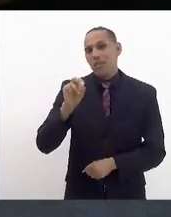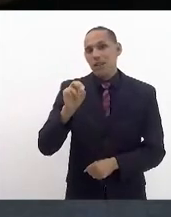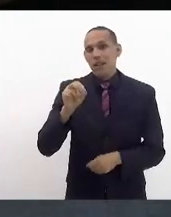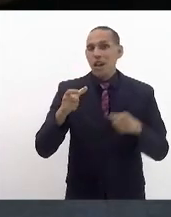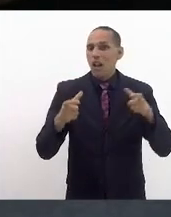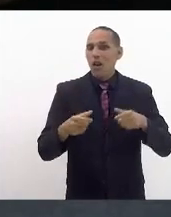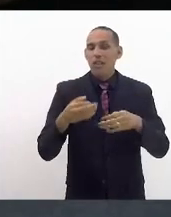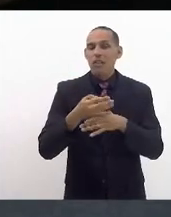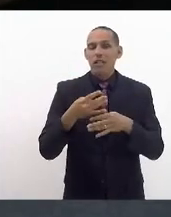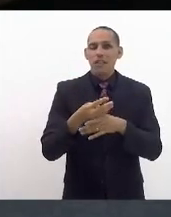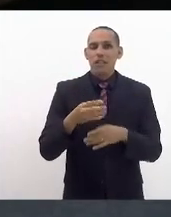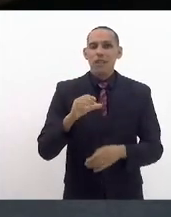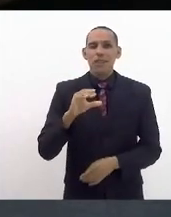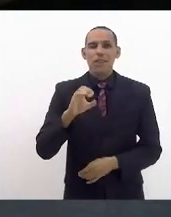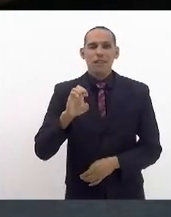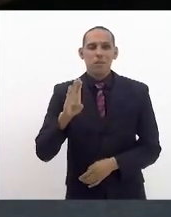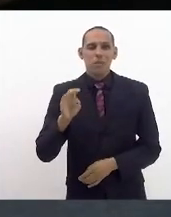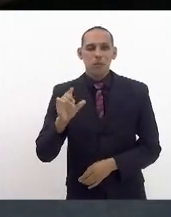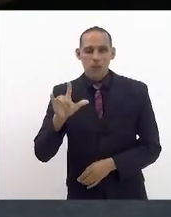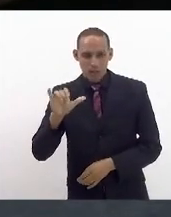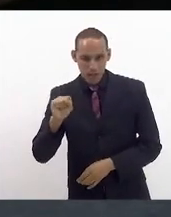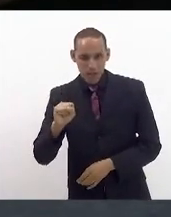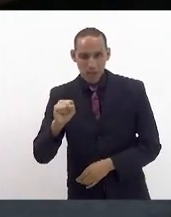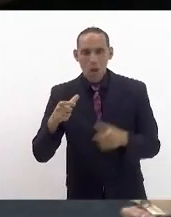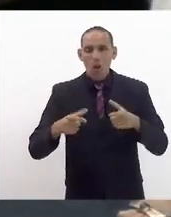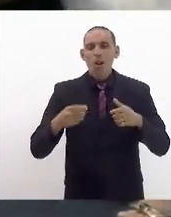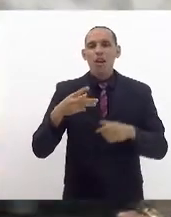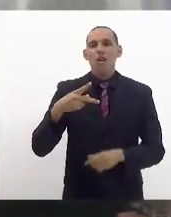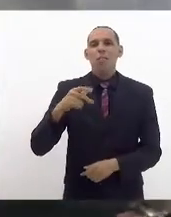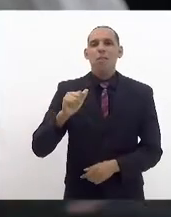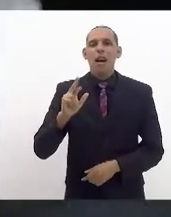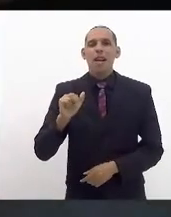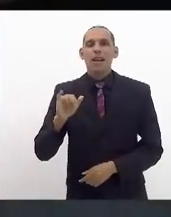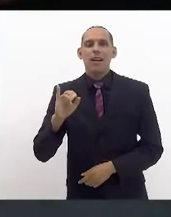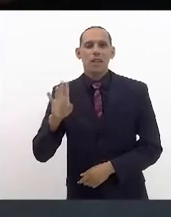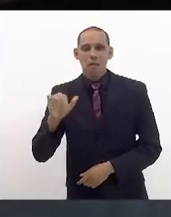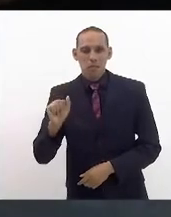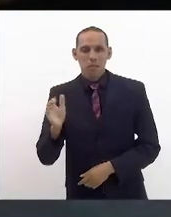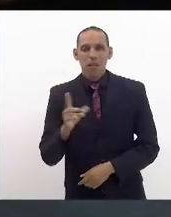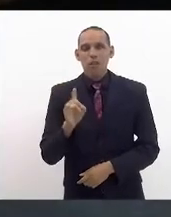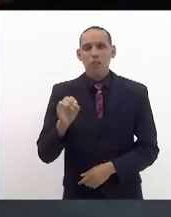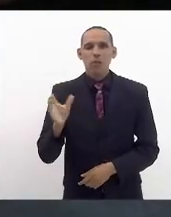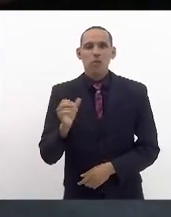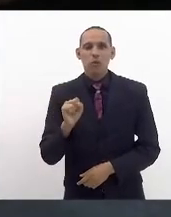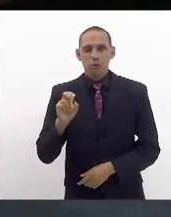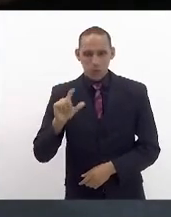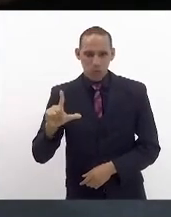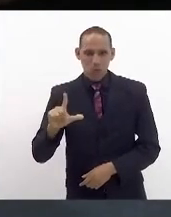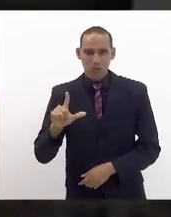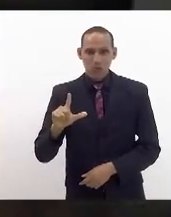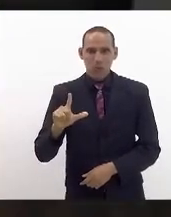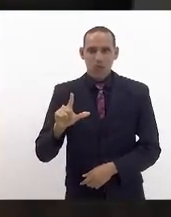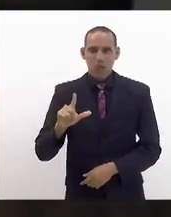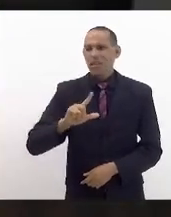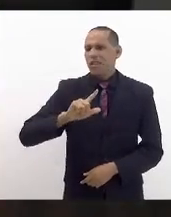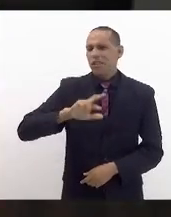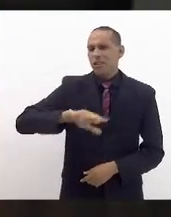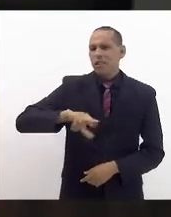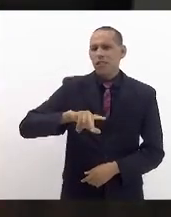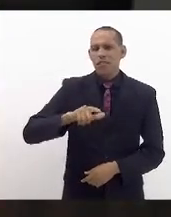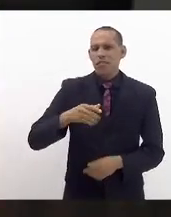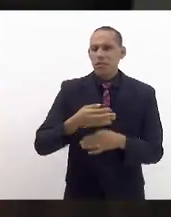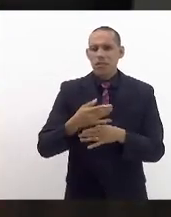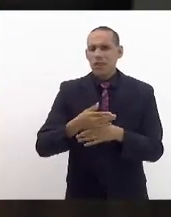de Cebolas, no município de Paraíba do Sul, onde tivemos uma belíssima festa. Não é cidade de Cebolas. Paraíba do Sul não tem cidade de